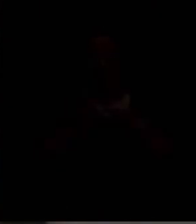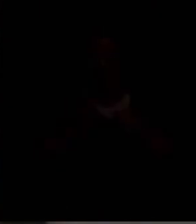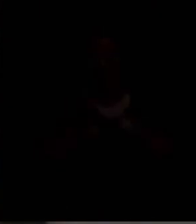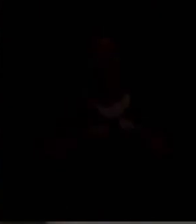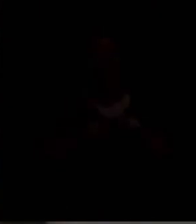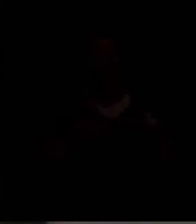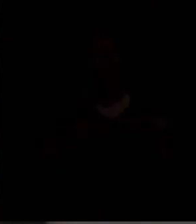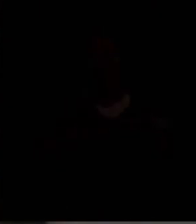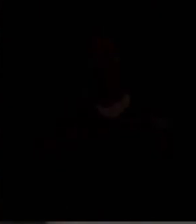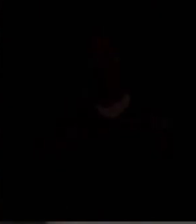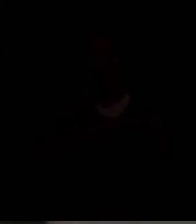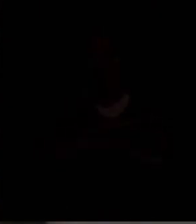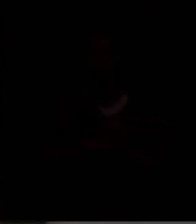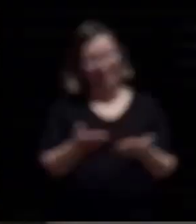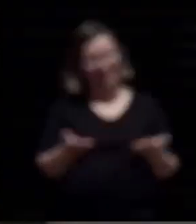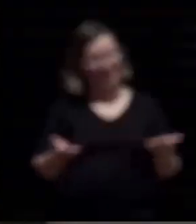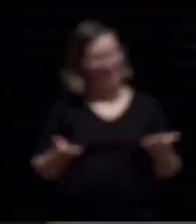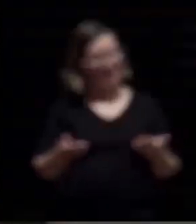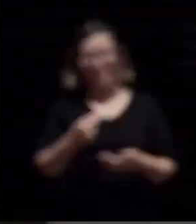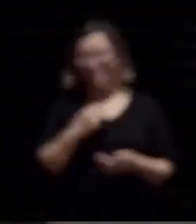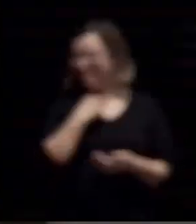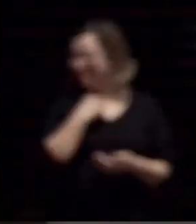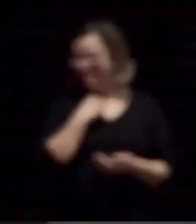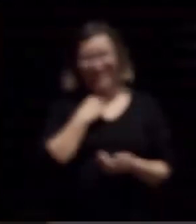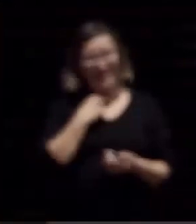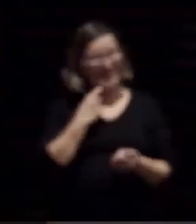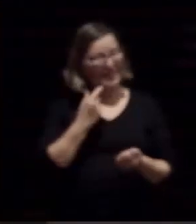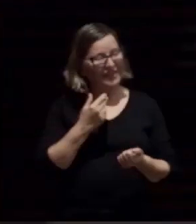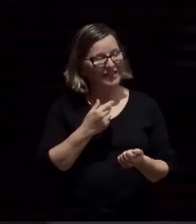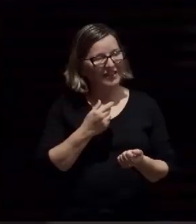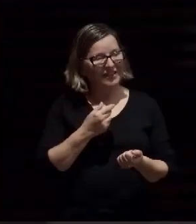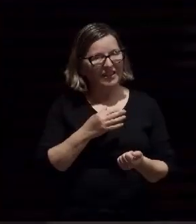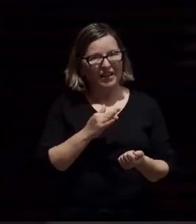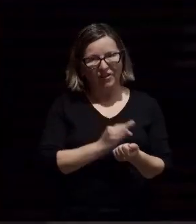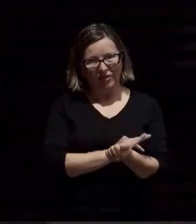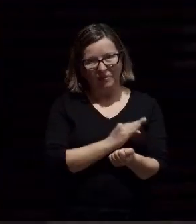Mas vós não podeis suportar agora.